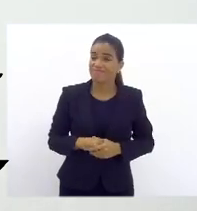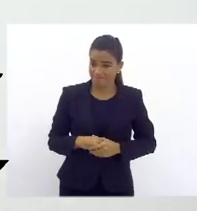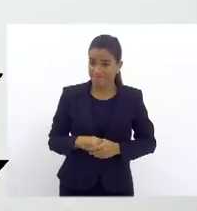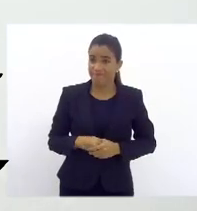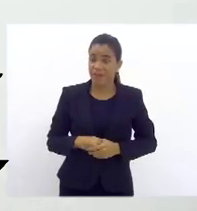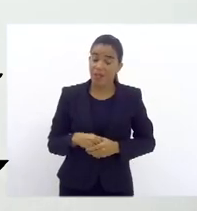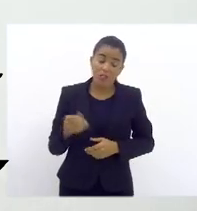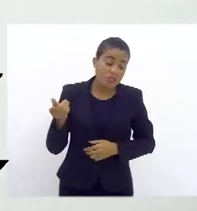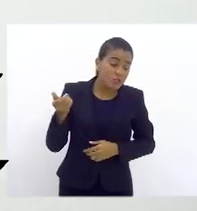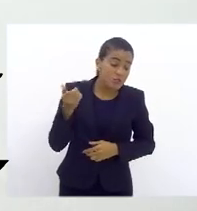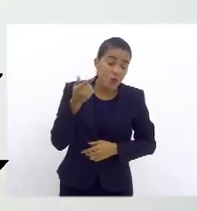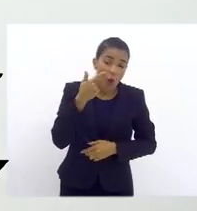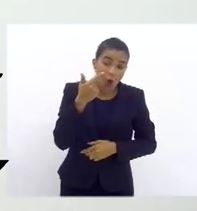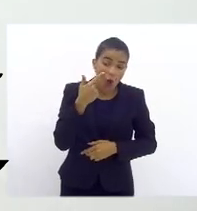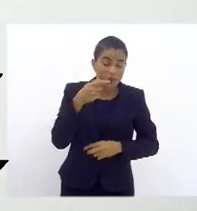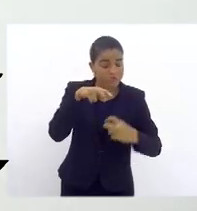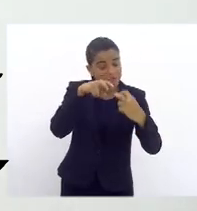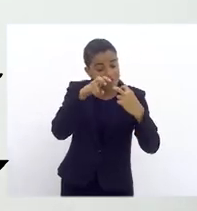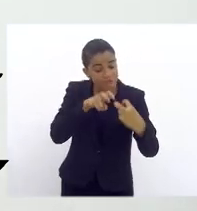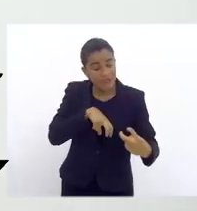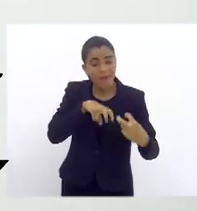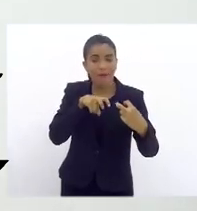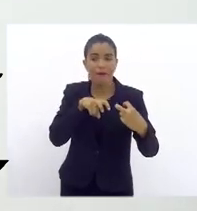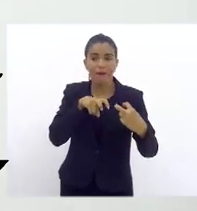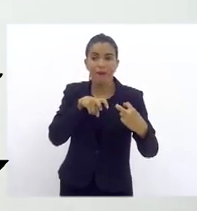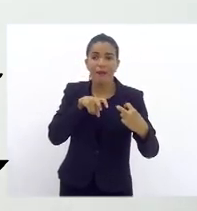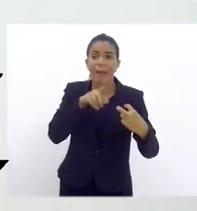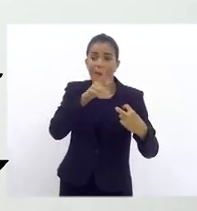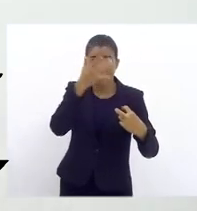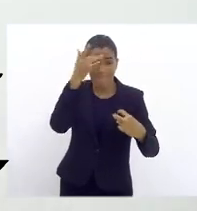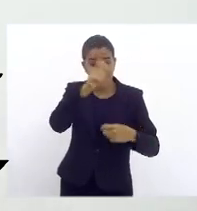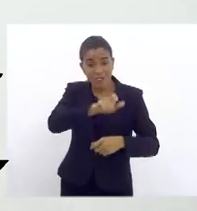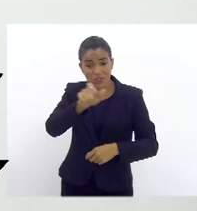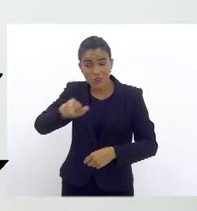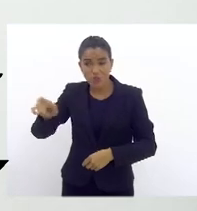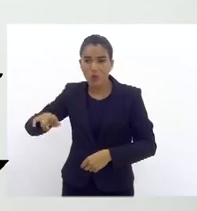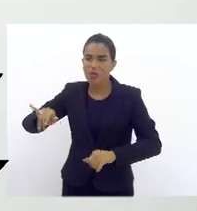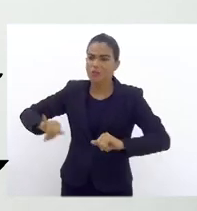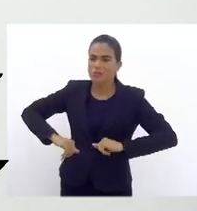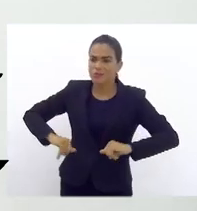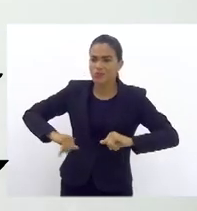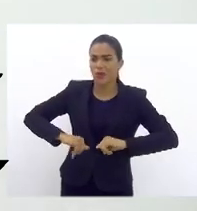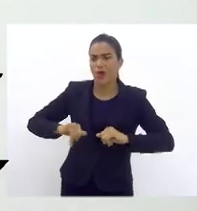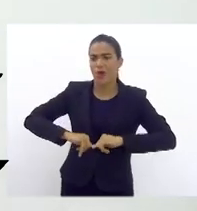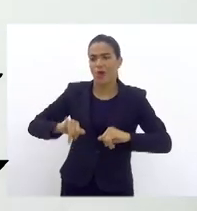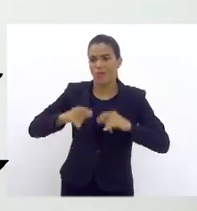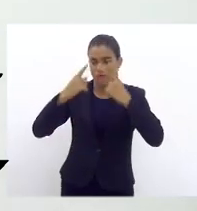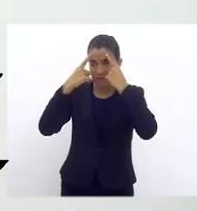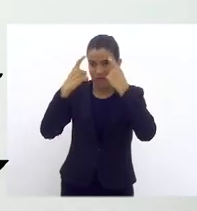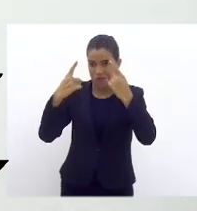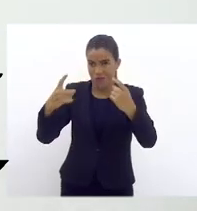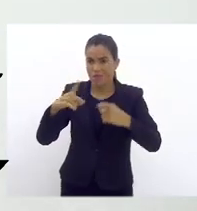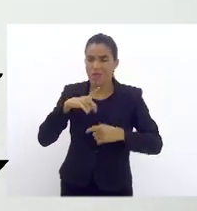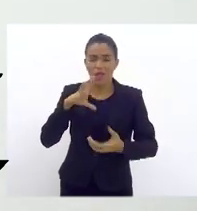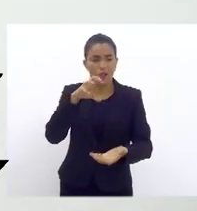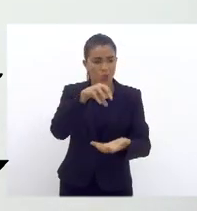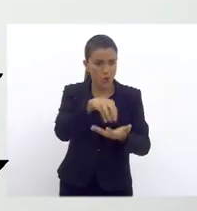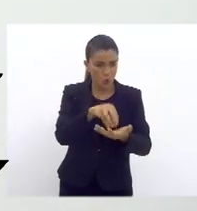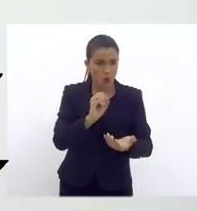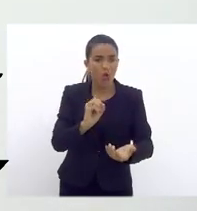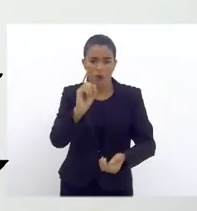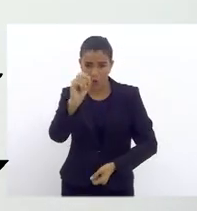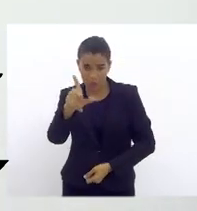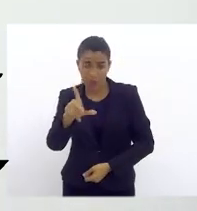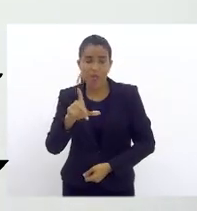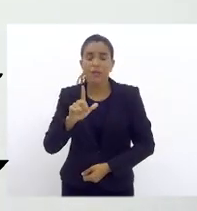quem realmente escuta aqueles que sofrem violência Ok temos núcleos Ok